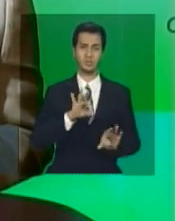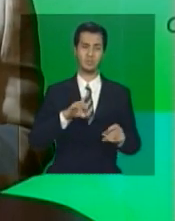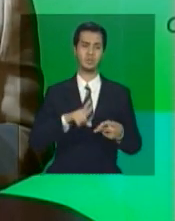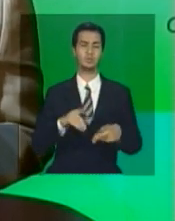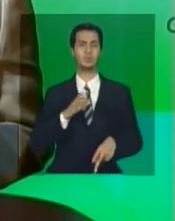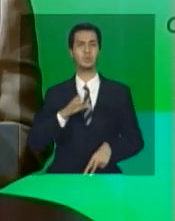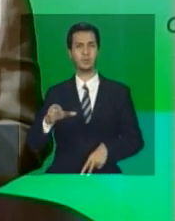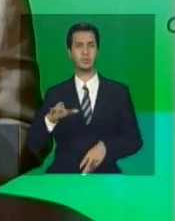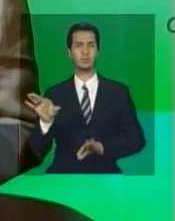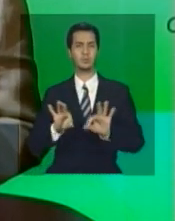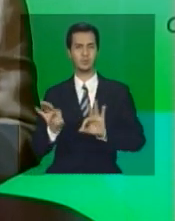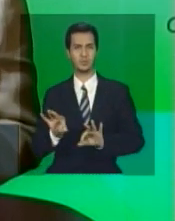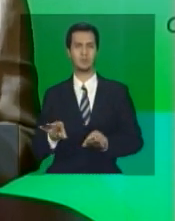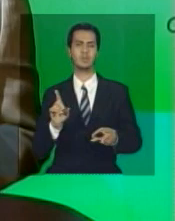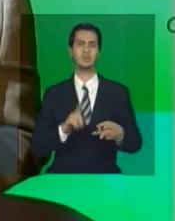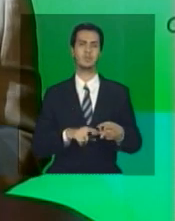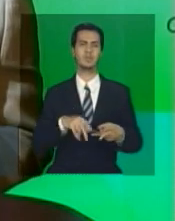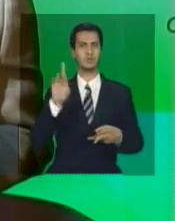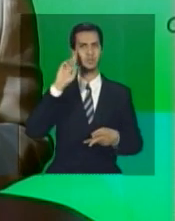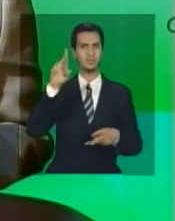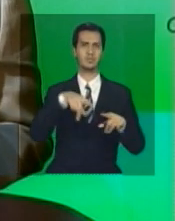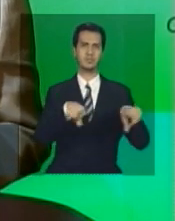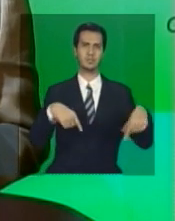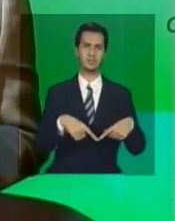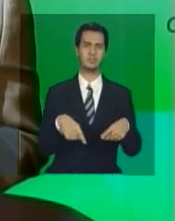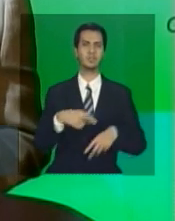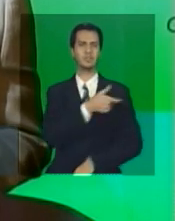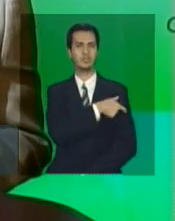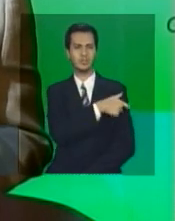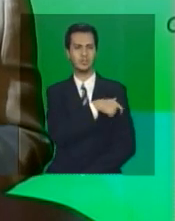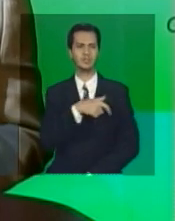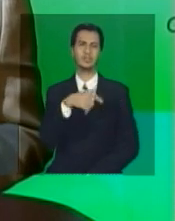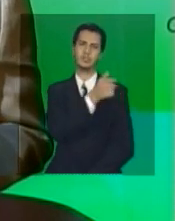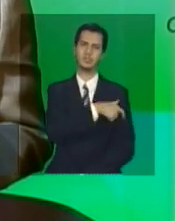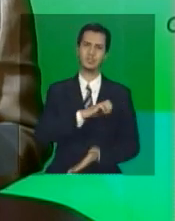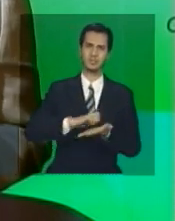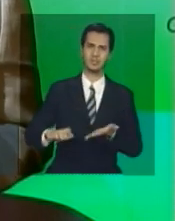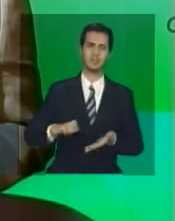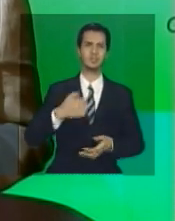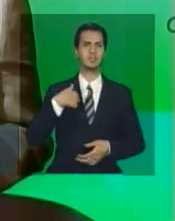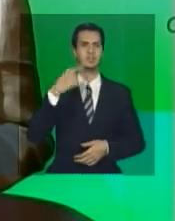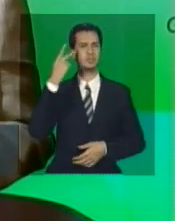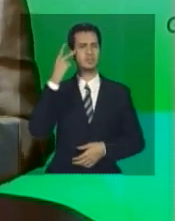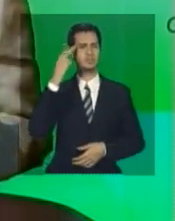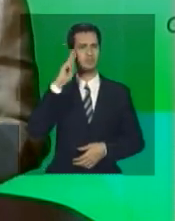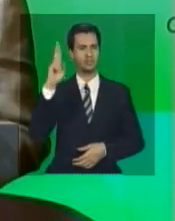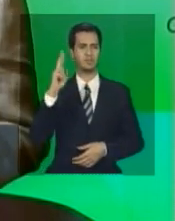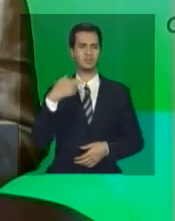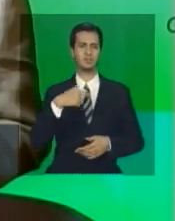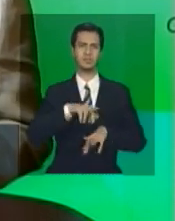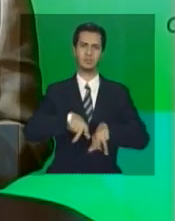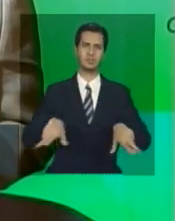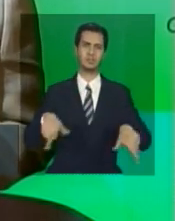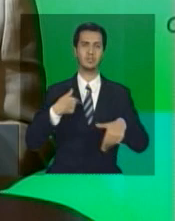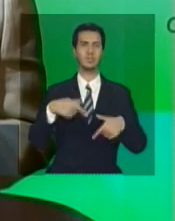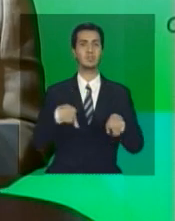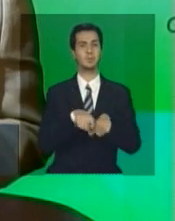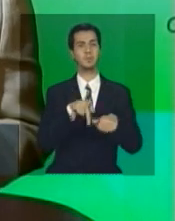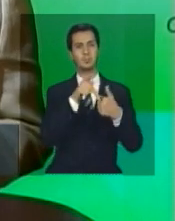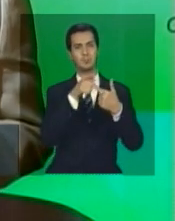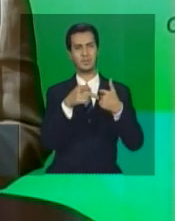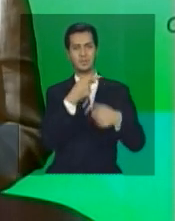de projetos, chefe de seção, chefe de setor, gerente, gerente executiva, diretor e presidente das